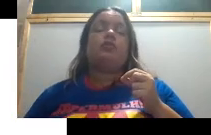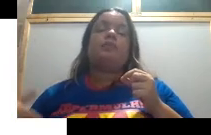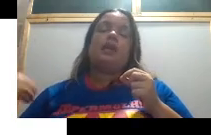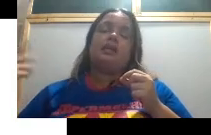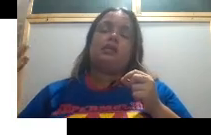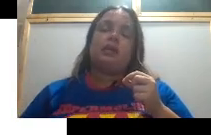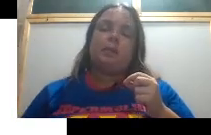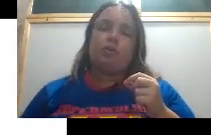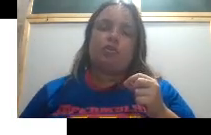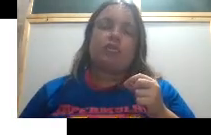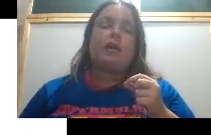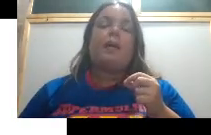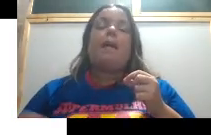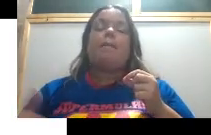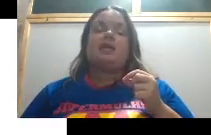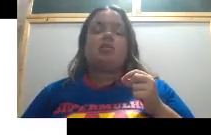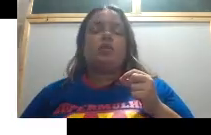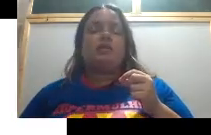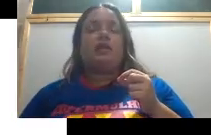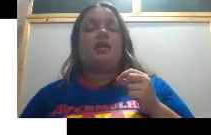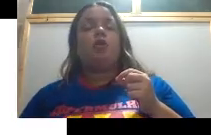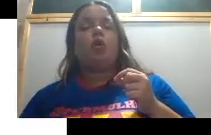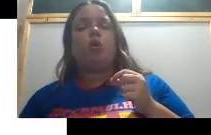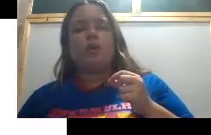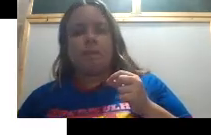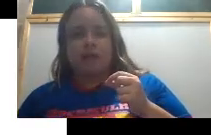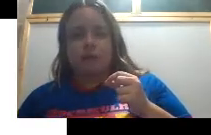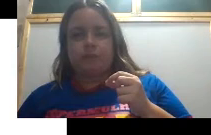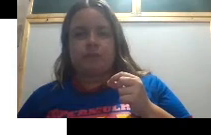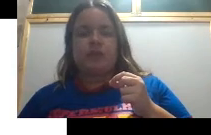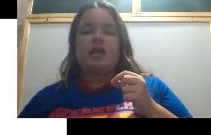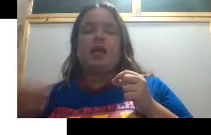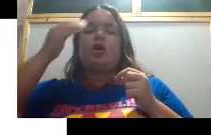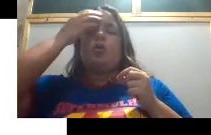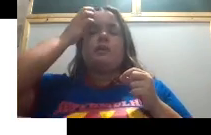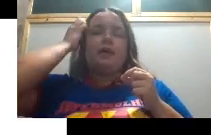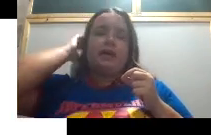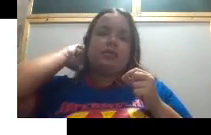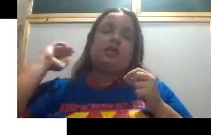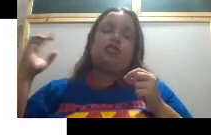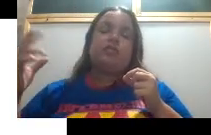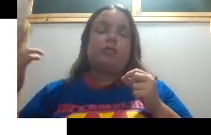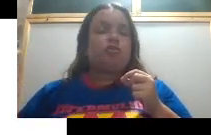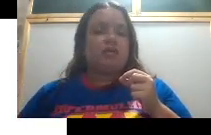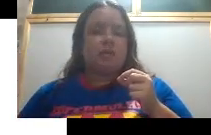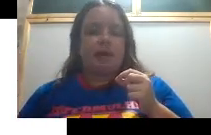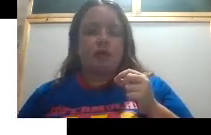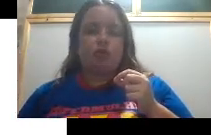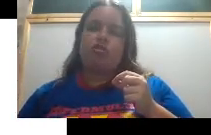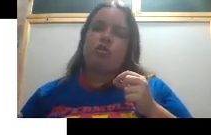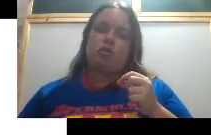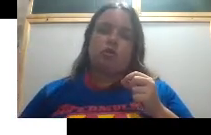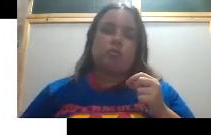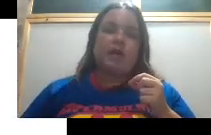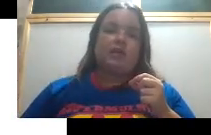escravizados então depois passou a ter o império o império né nós tivemos